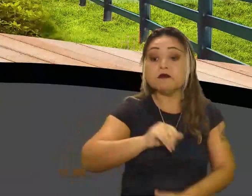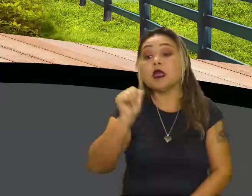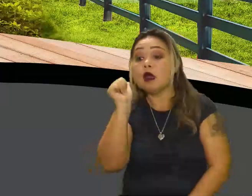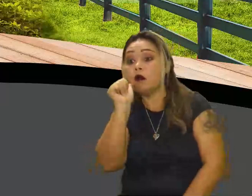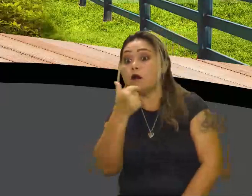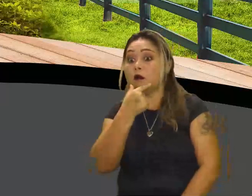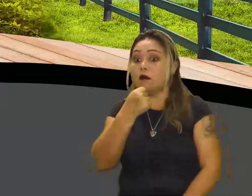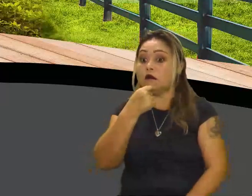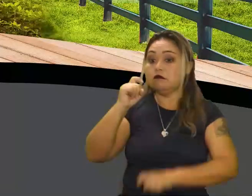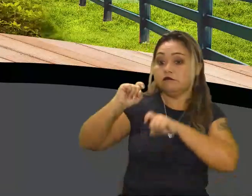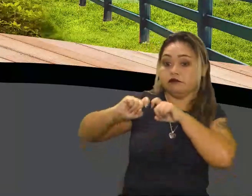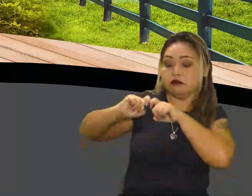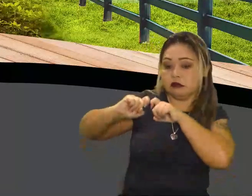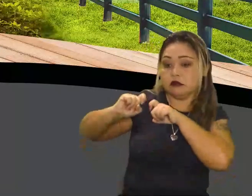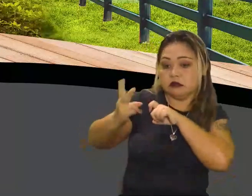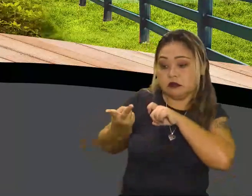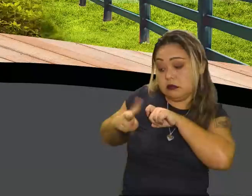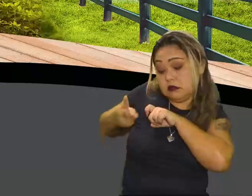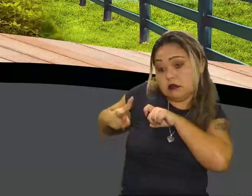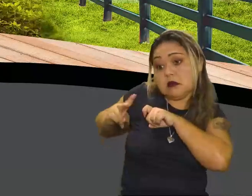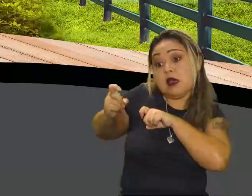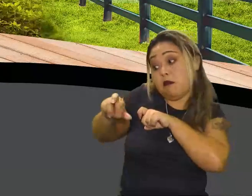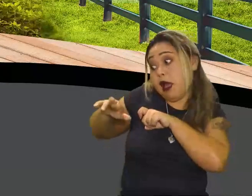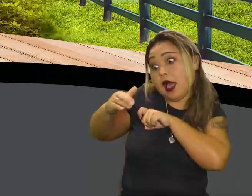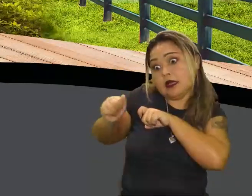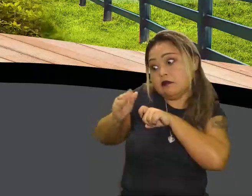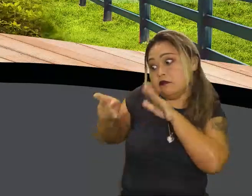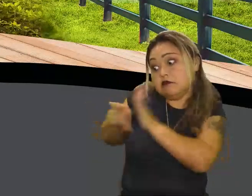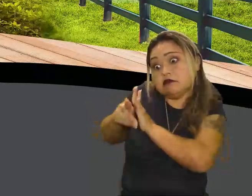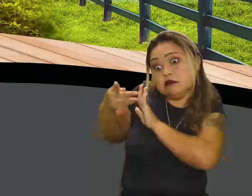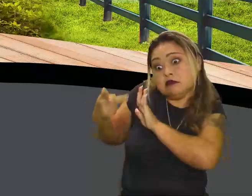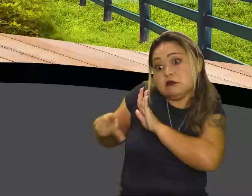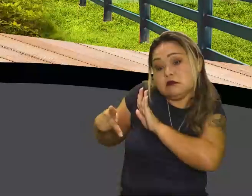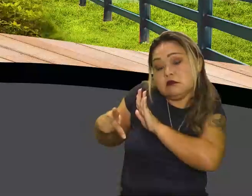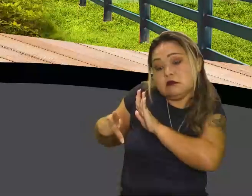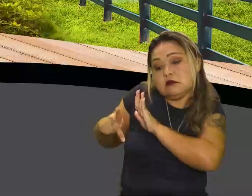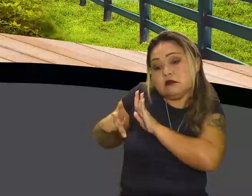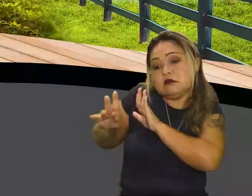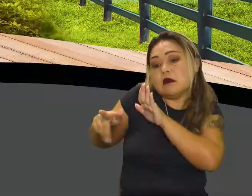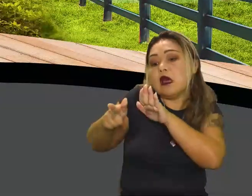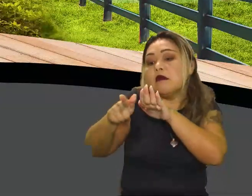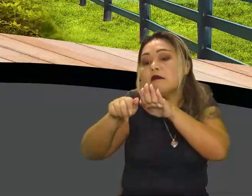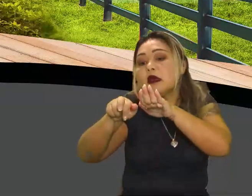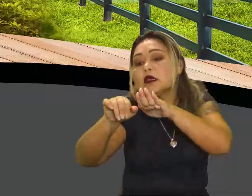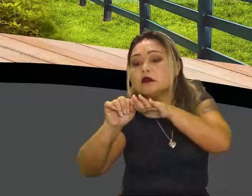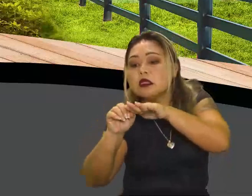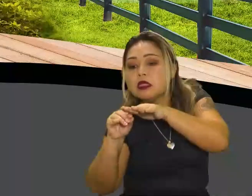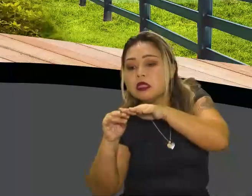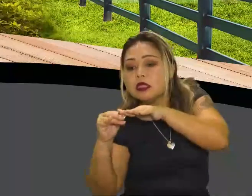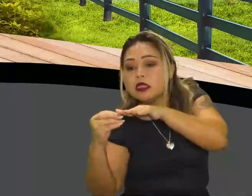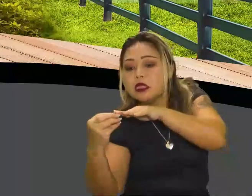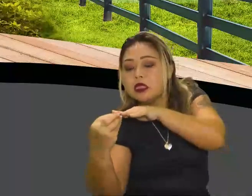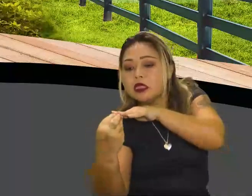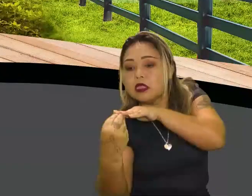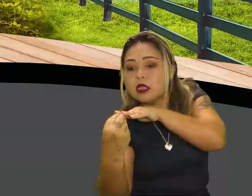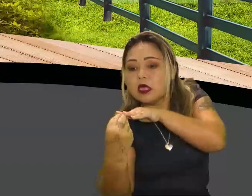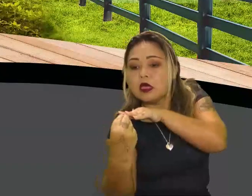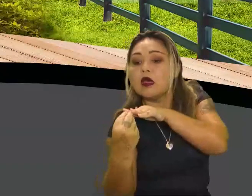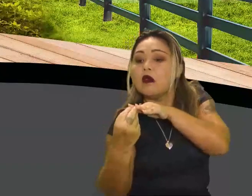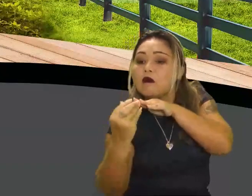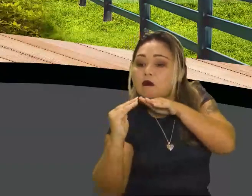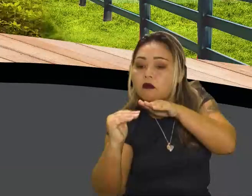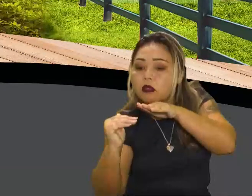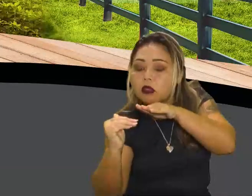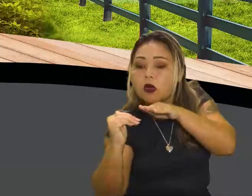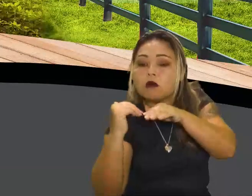matrizes, né, reprodutores, é uma ração. É para girino, é em fase infantil,